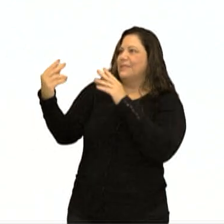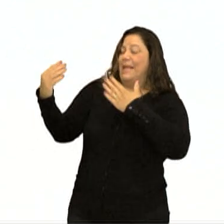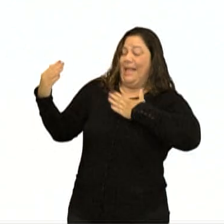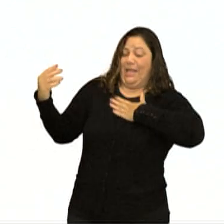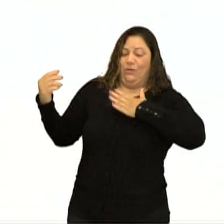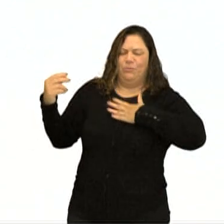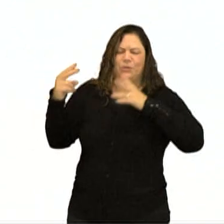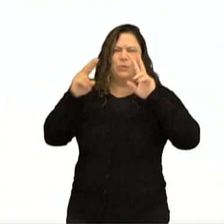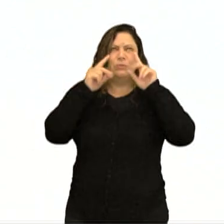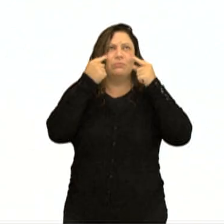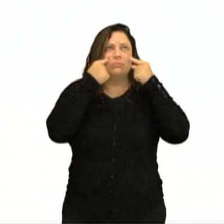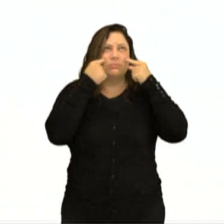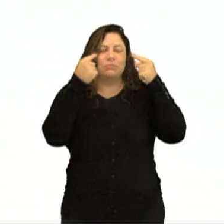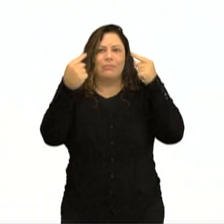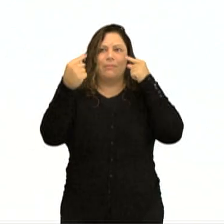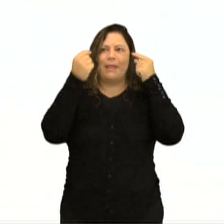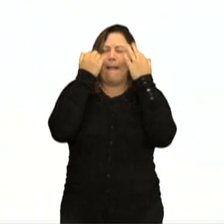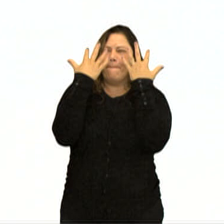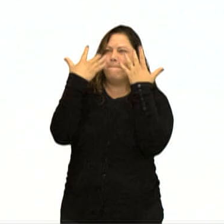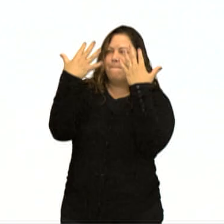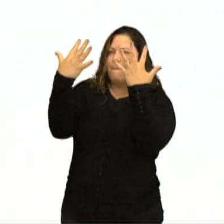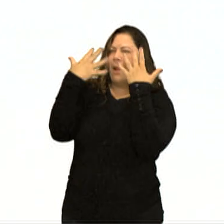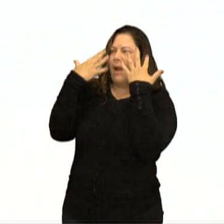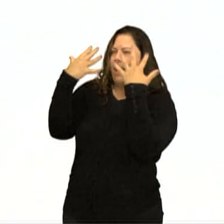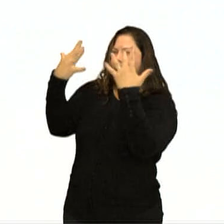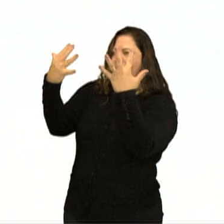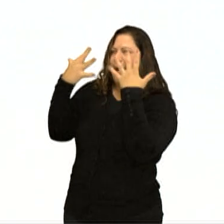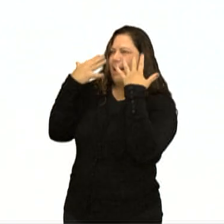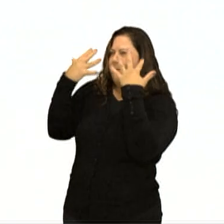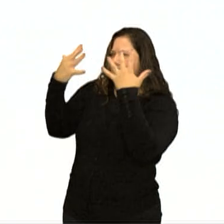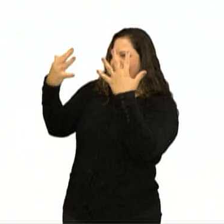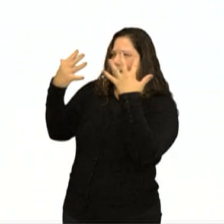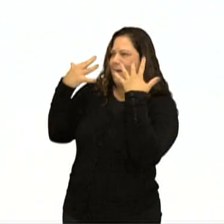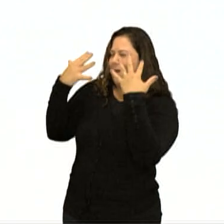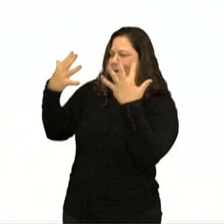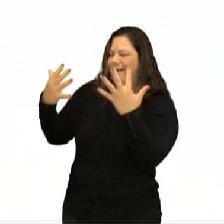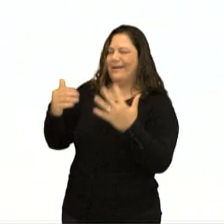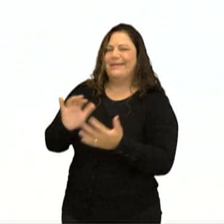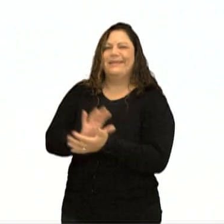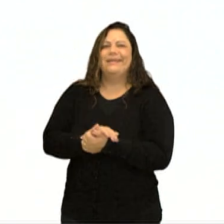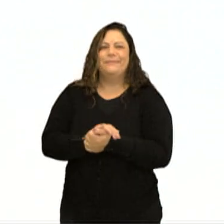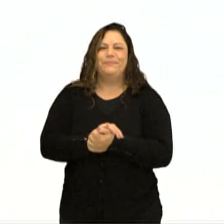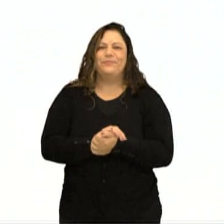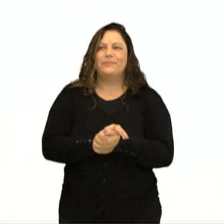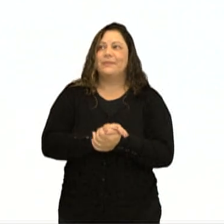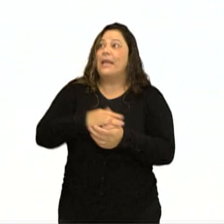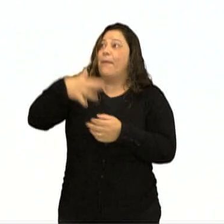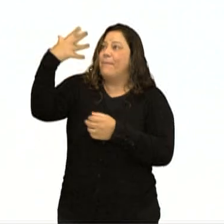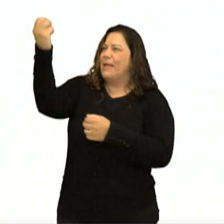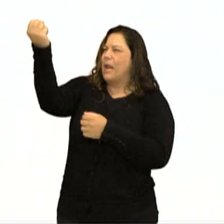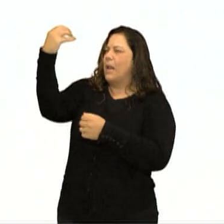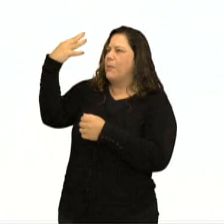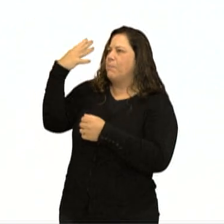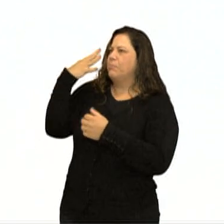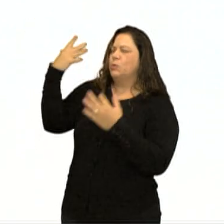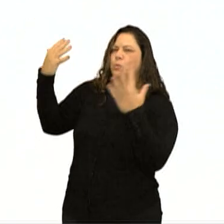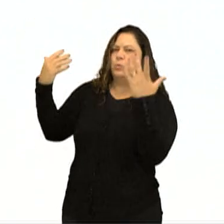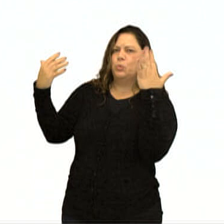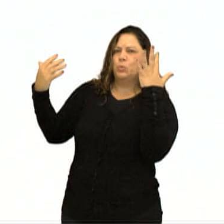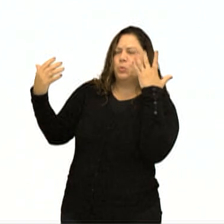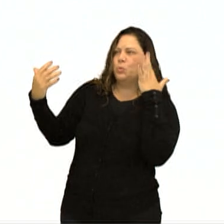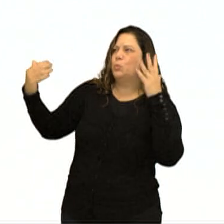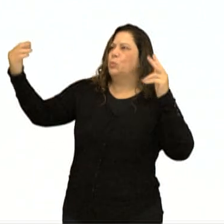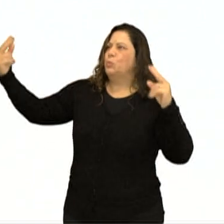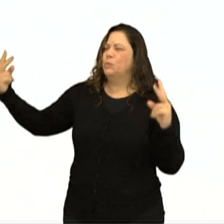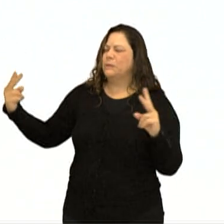meus, na luz dos olhos teus, sem mais lá. Pela luz dos olhos teus, eu acho meu